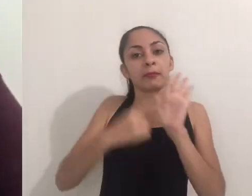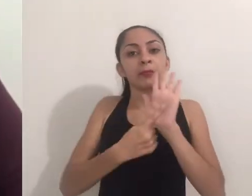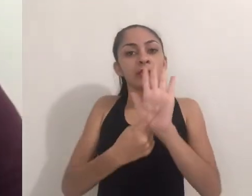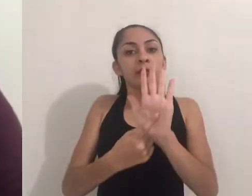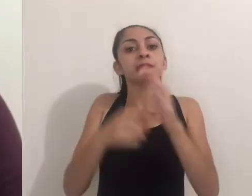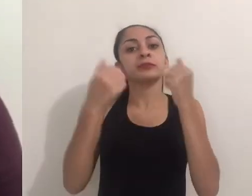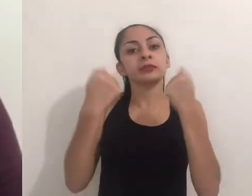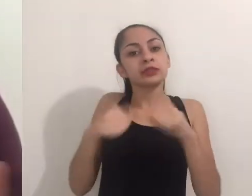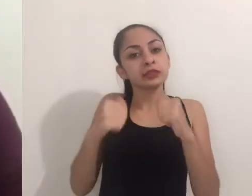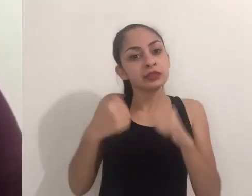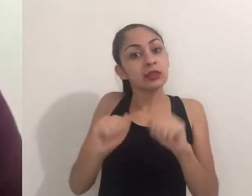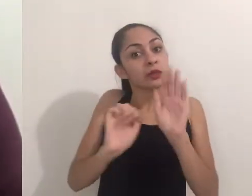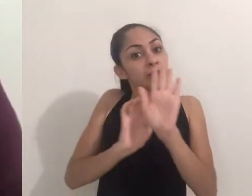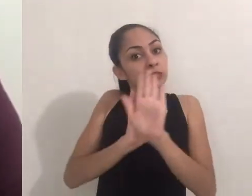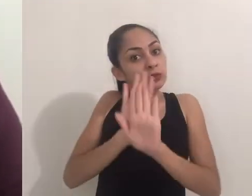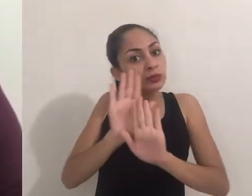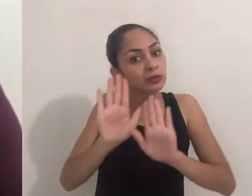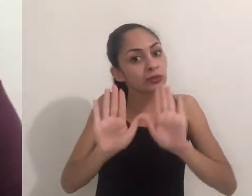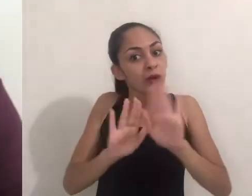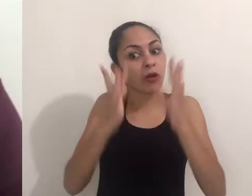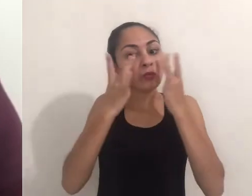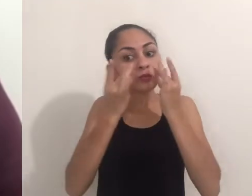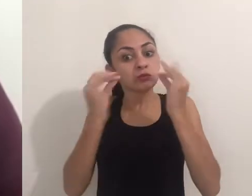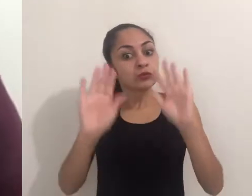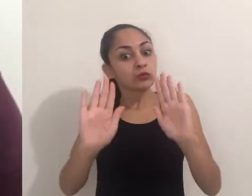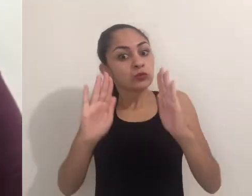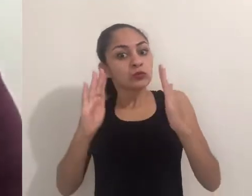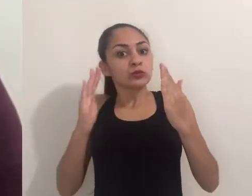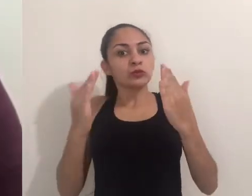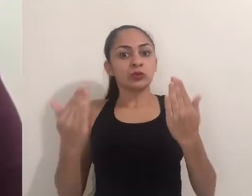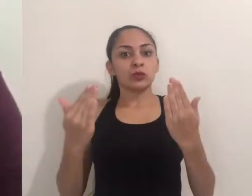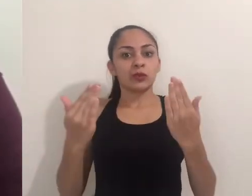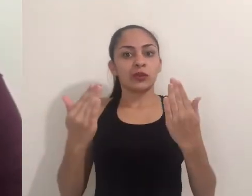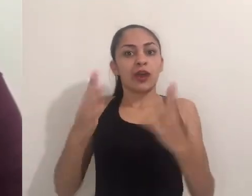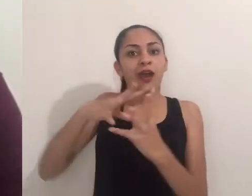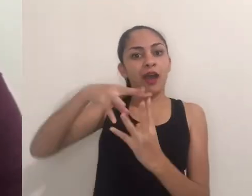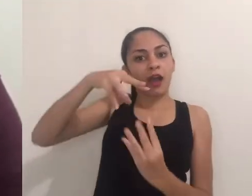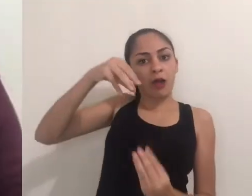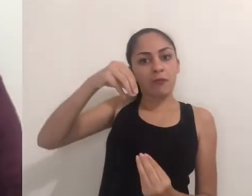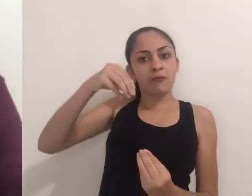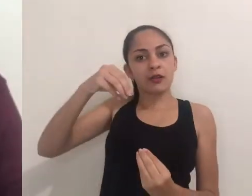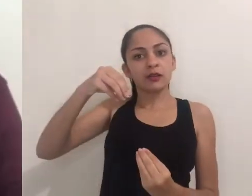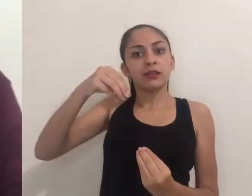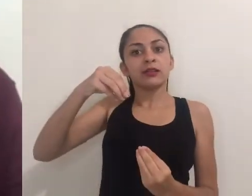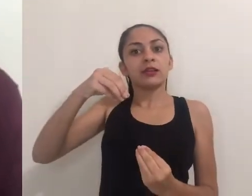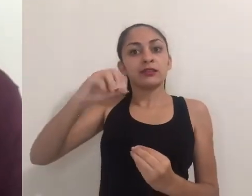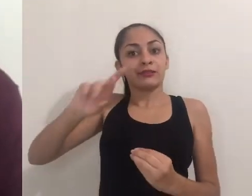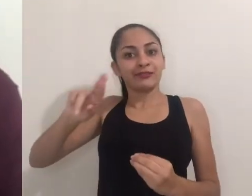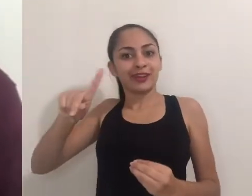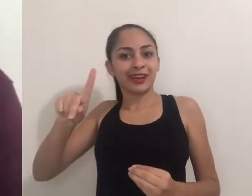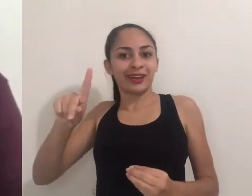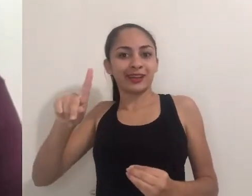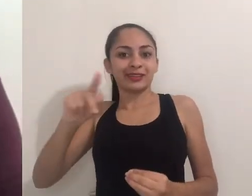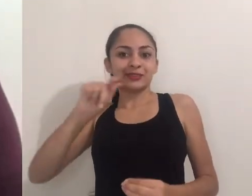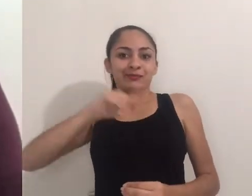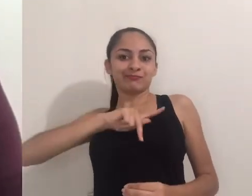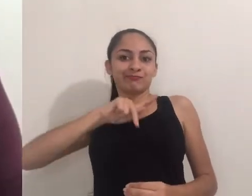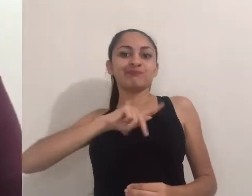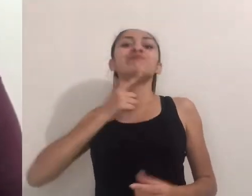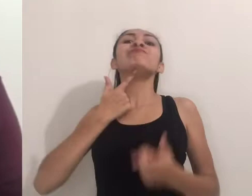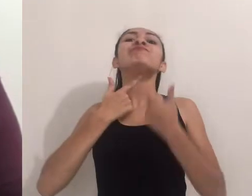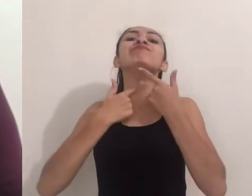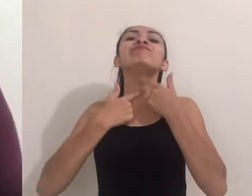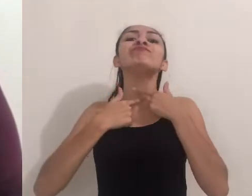que nós precisamos vigiar para não cair em tentação, porque o espírito está pronto, mas a carne é fraca. Então nós,